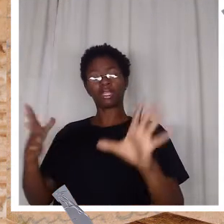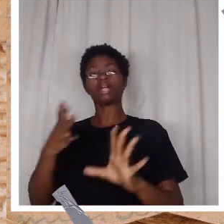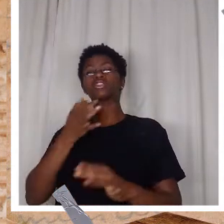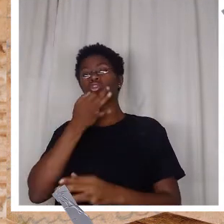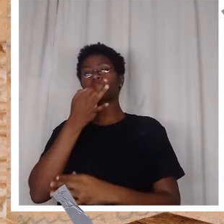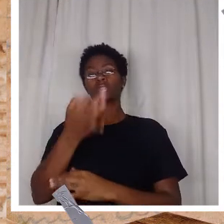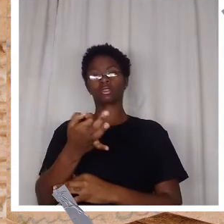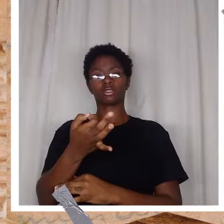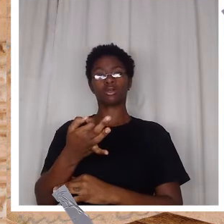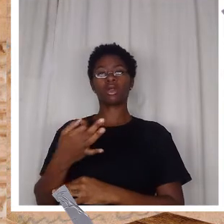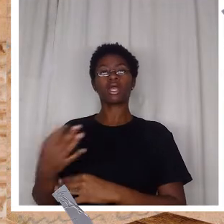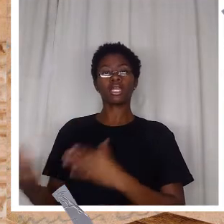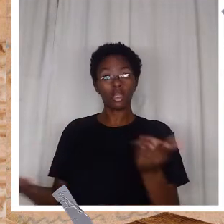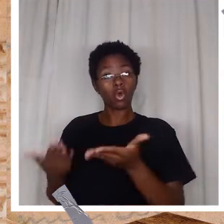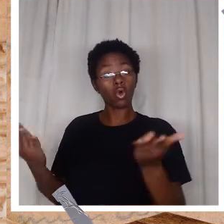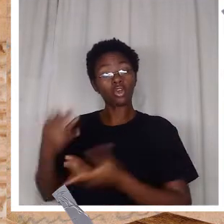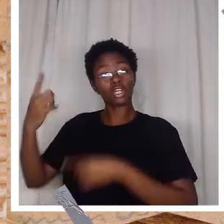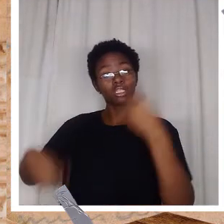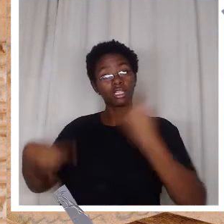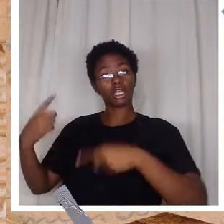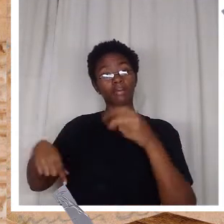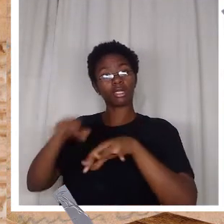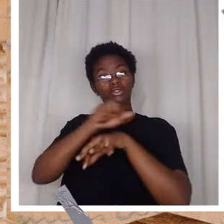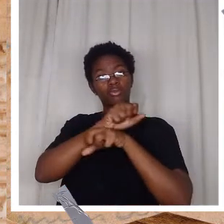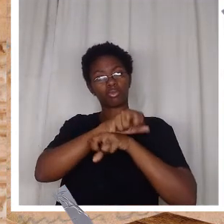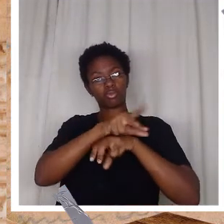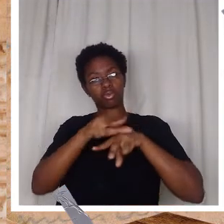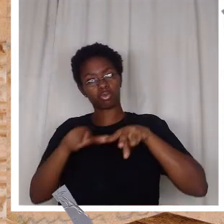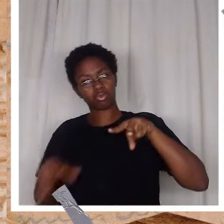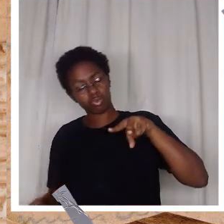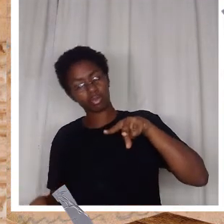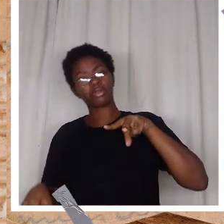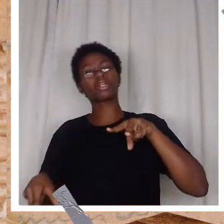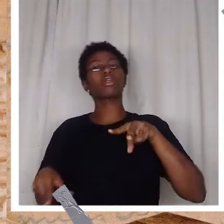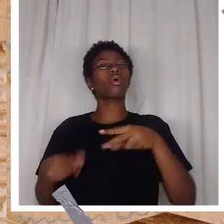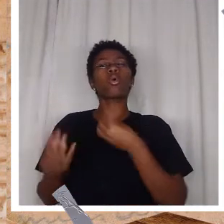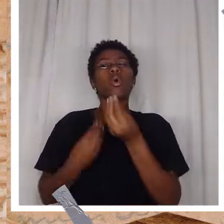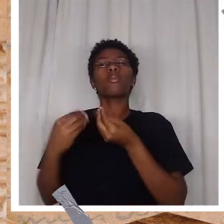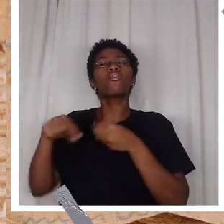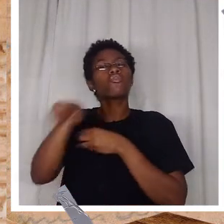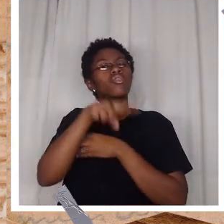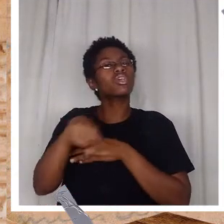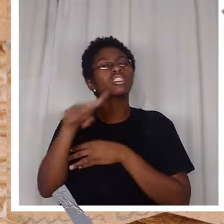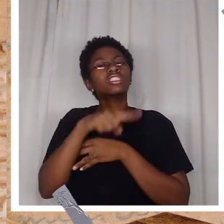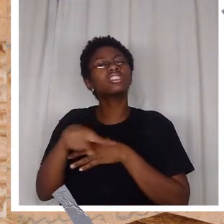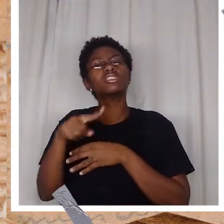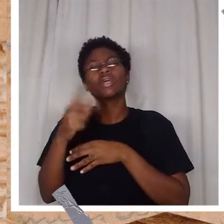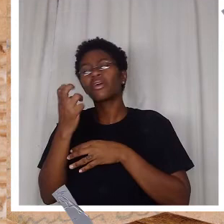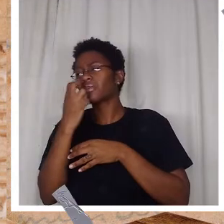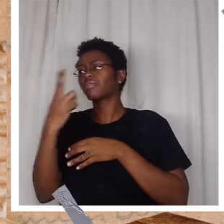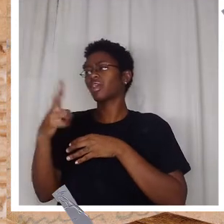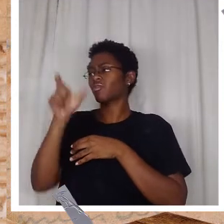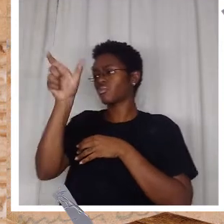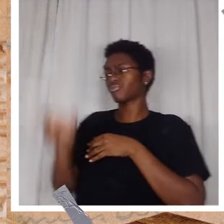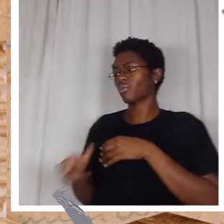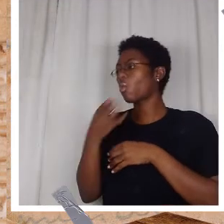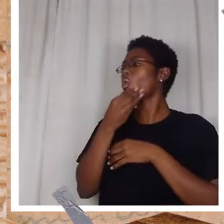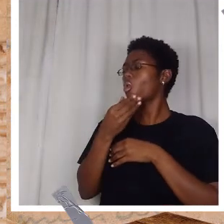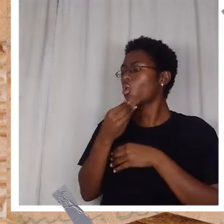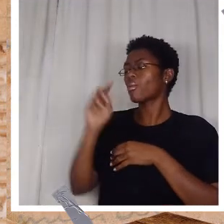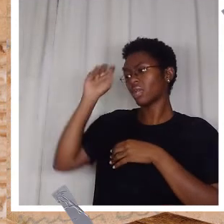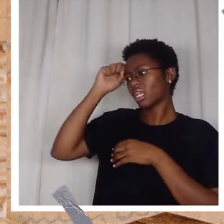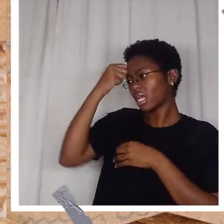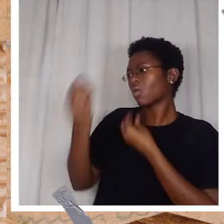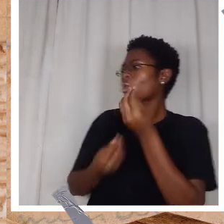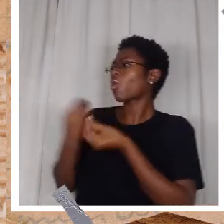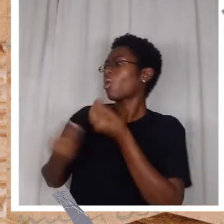esse debate de gênero, raça já bem avançado, como você se vê hoje enquanto homem negro tendo